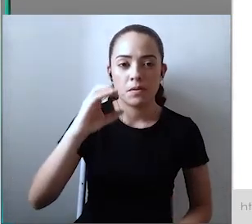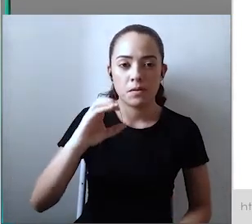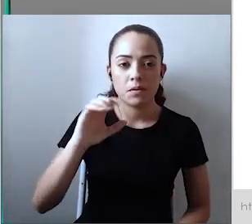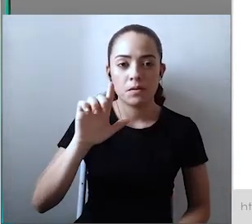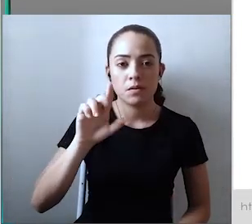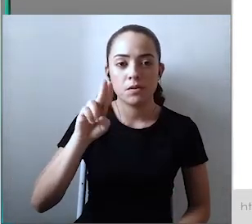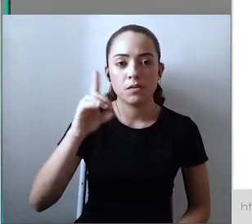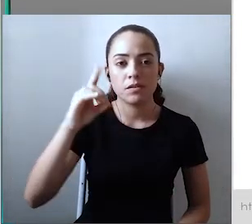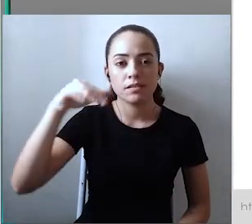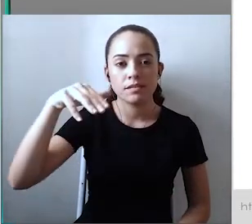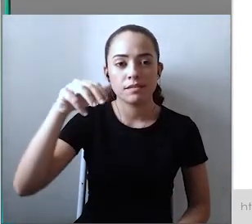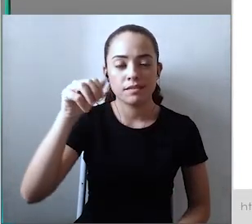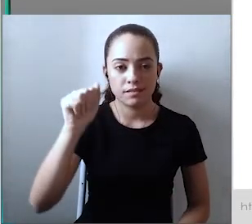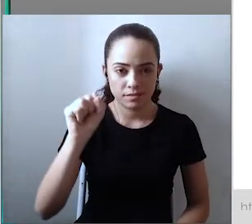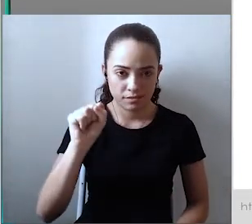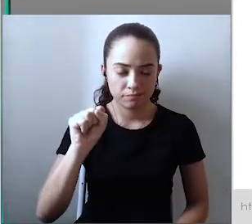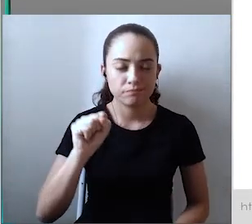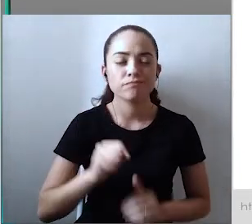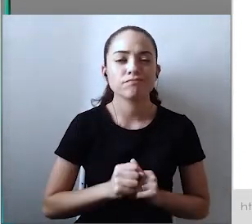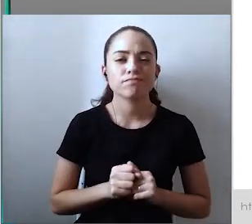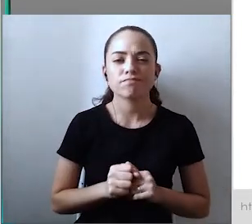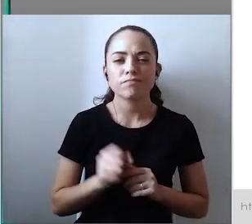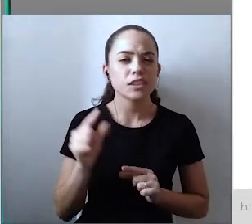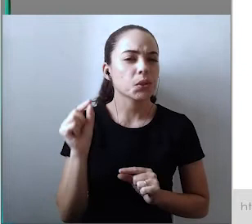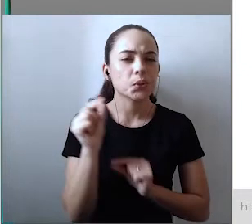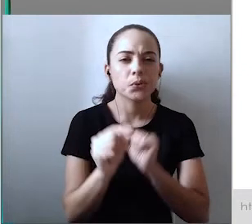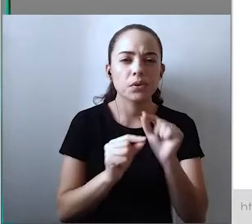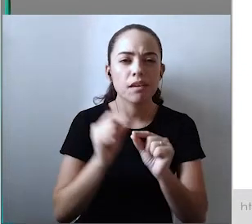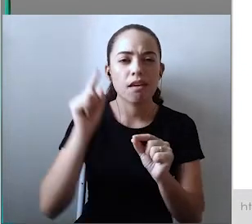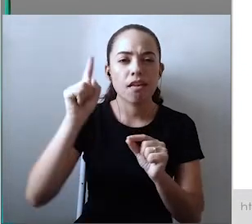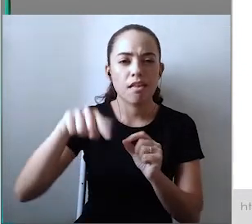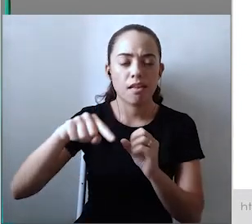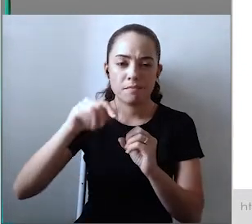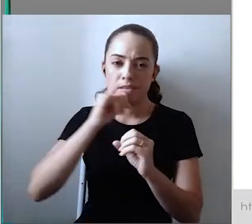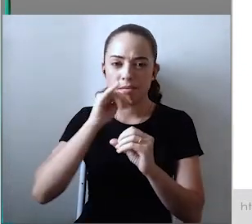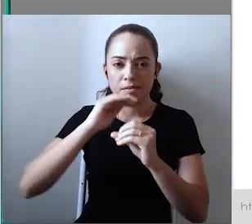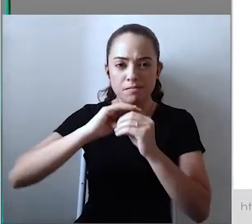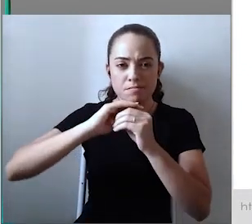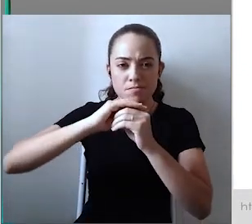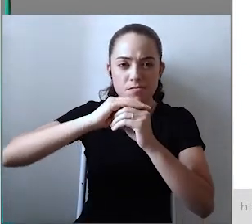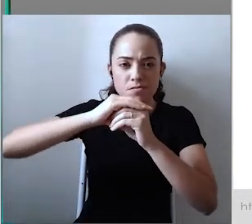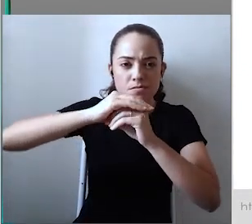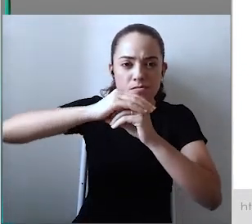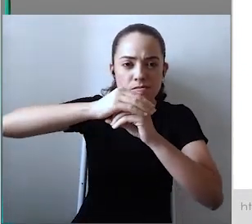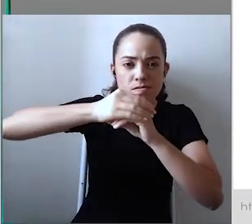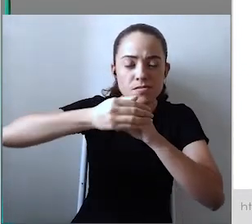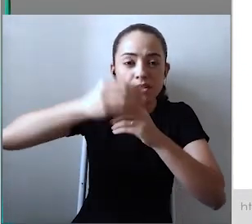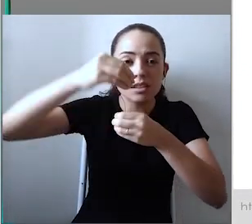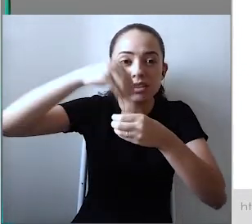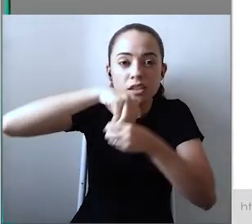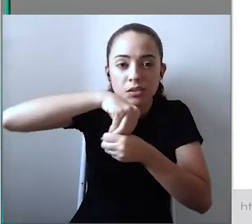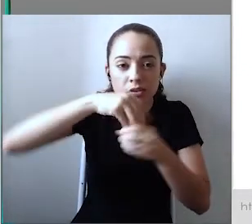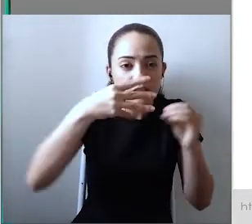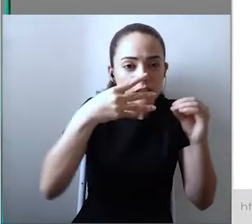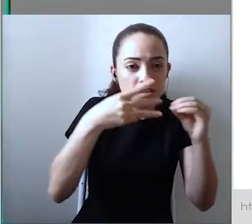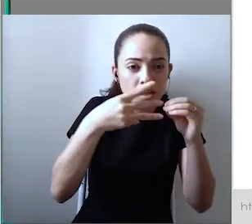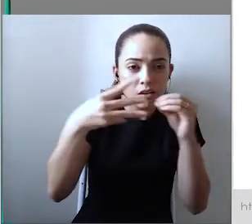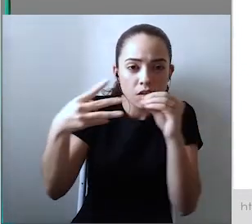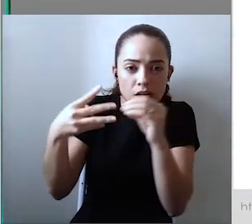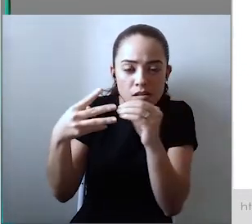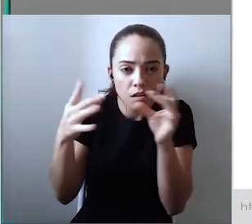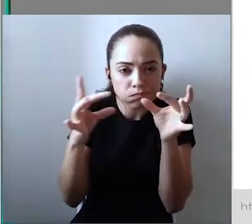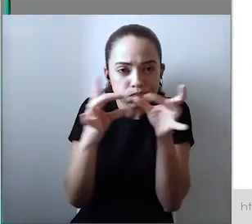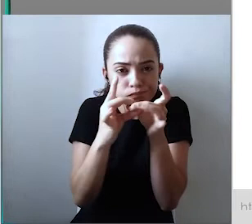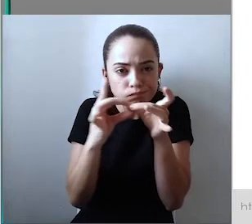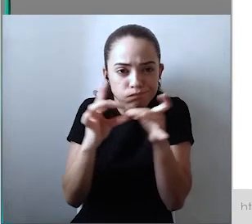de adesão juncional. As claudinas são proteínas transmembranas responsáveis pela adesão célula a